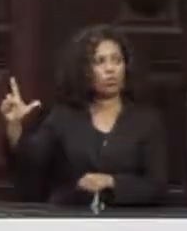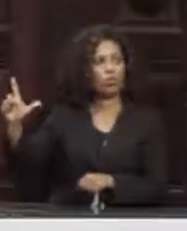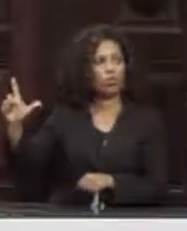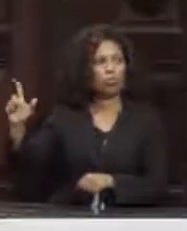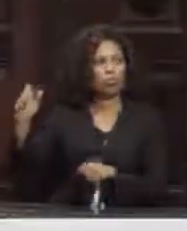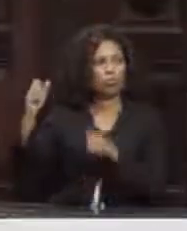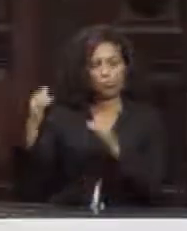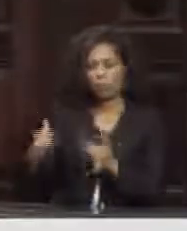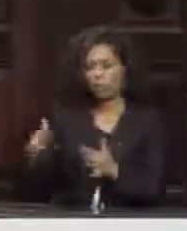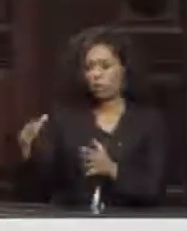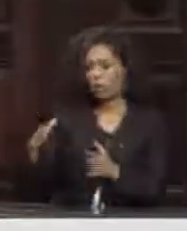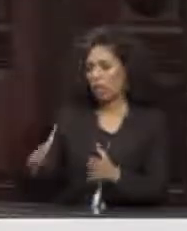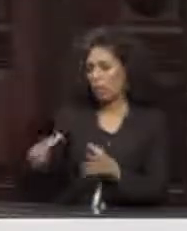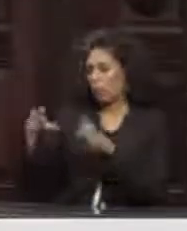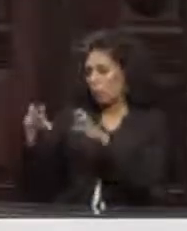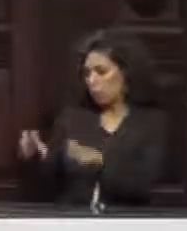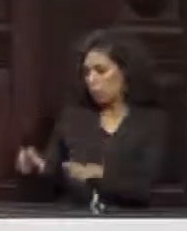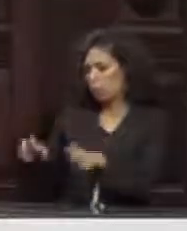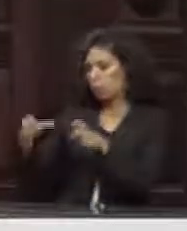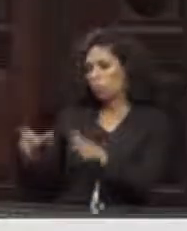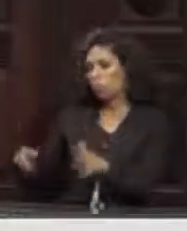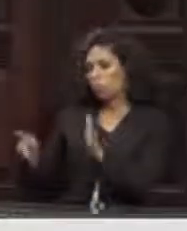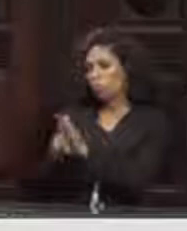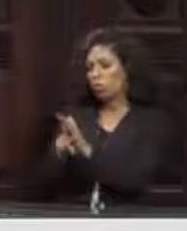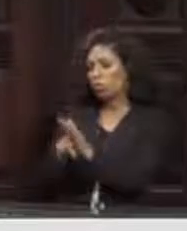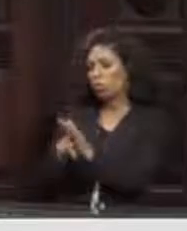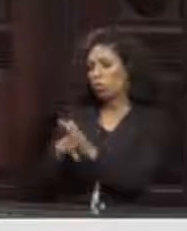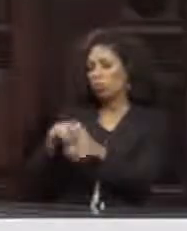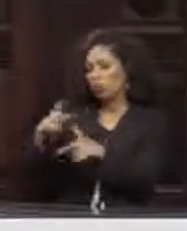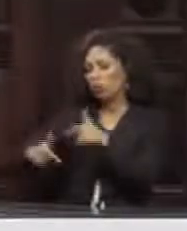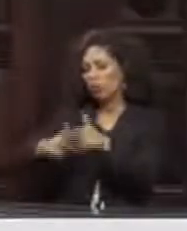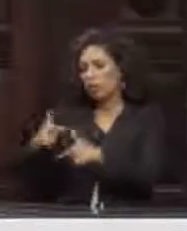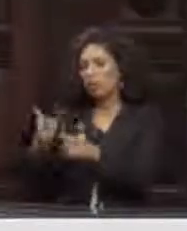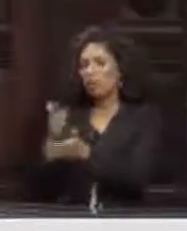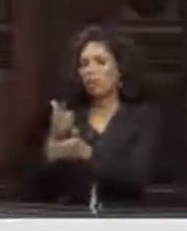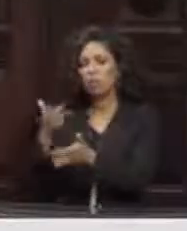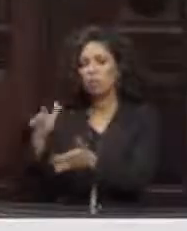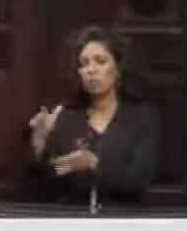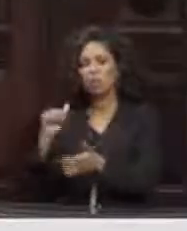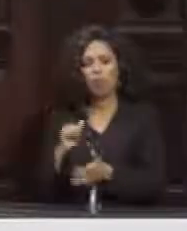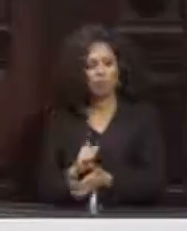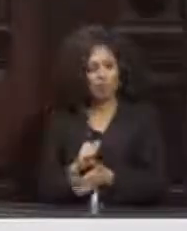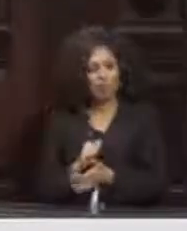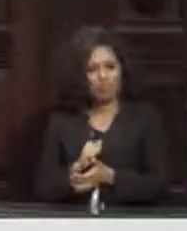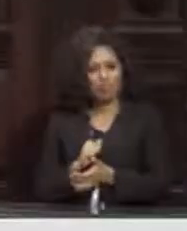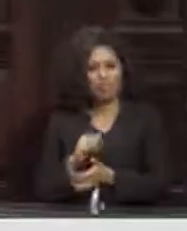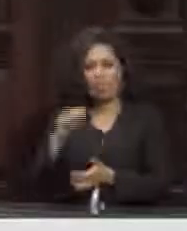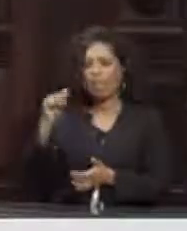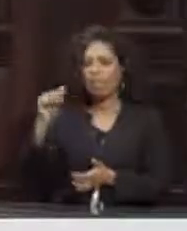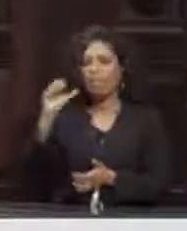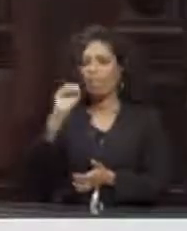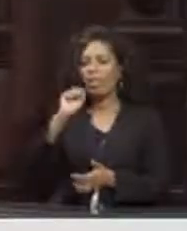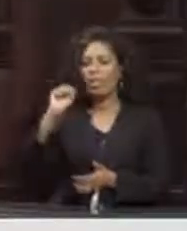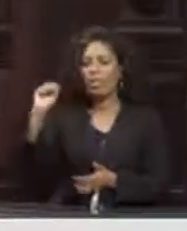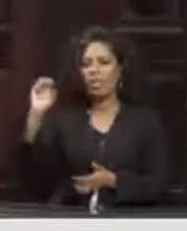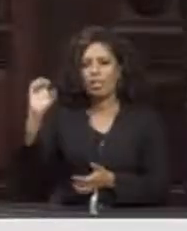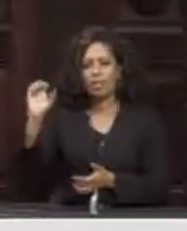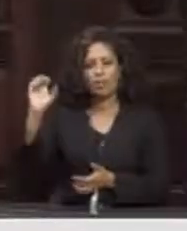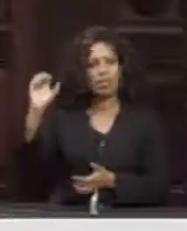nenhum assessor. Quer dizer, tudo um grande, né? Um grande improviso. De qualquer